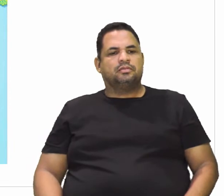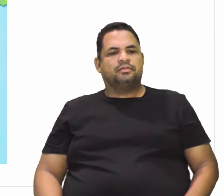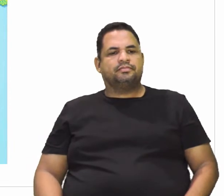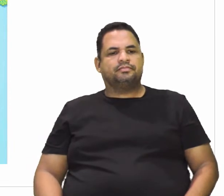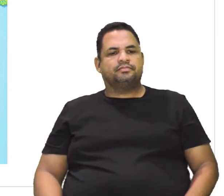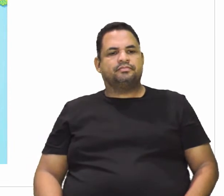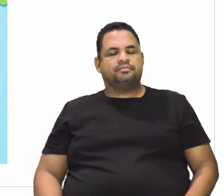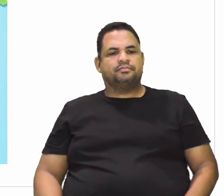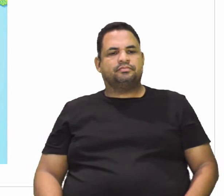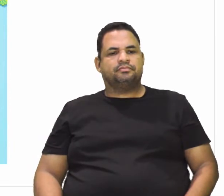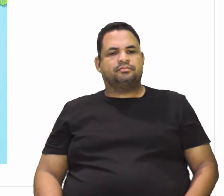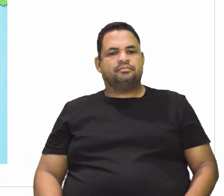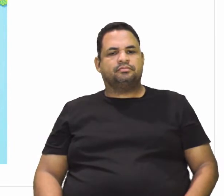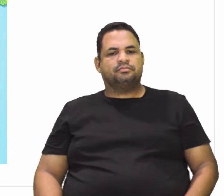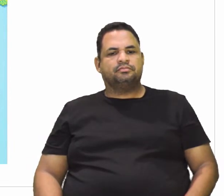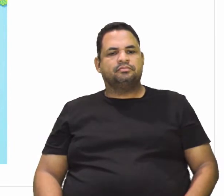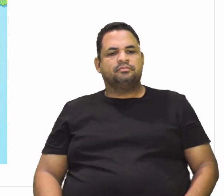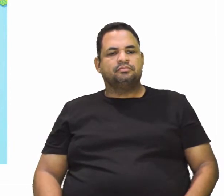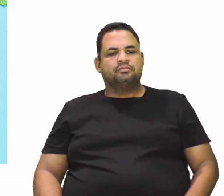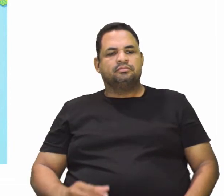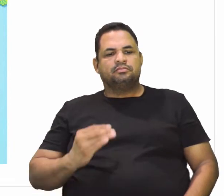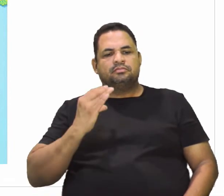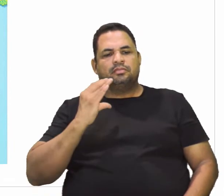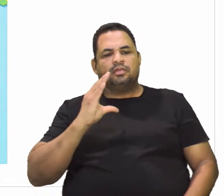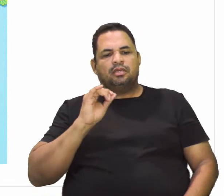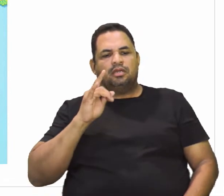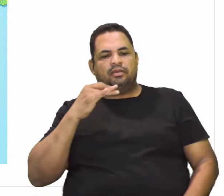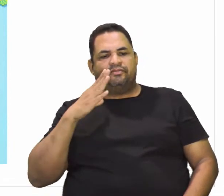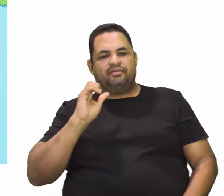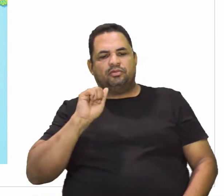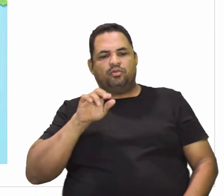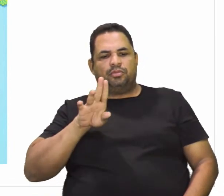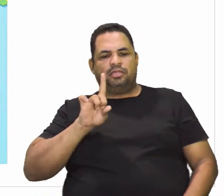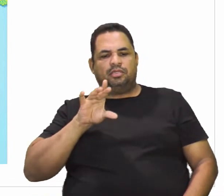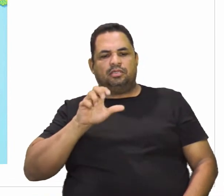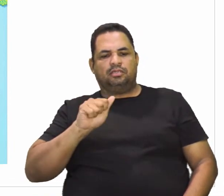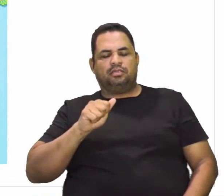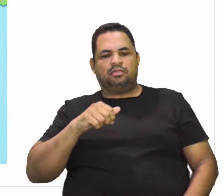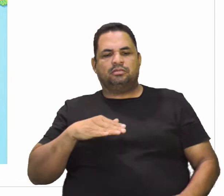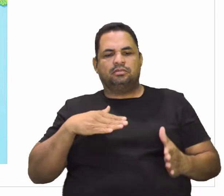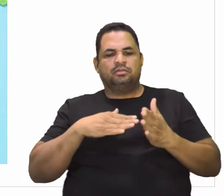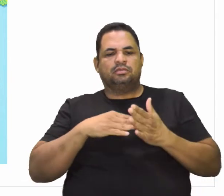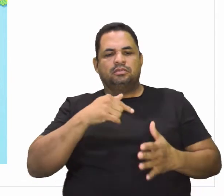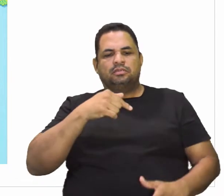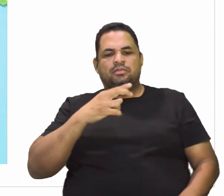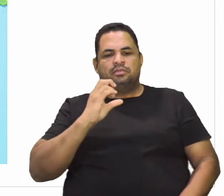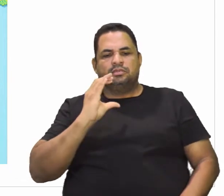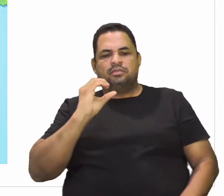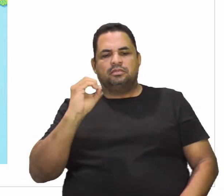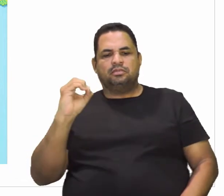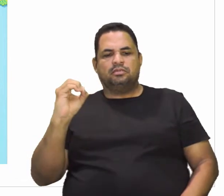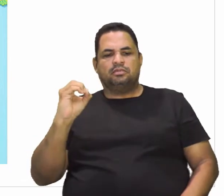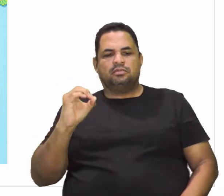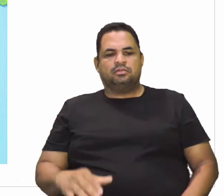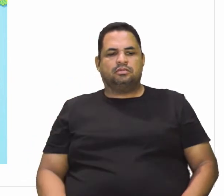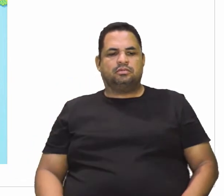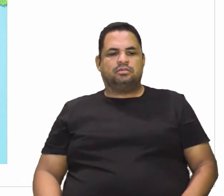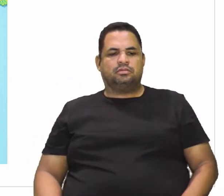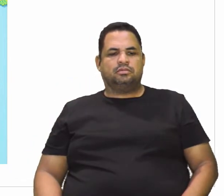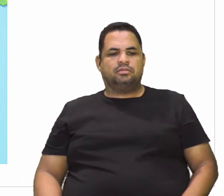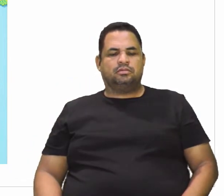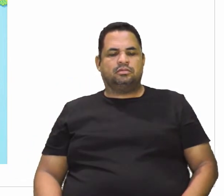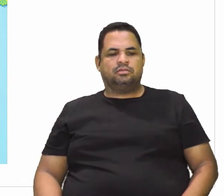Esse daí já vai ser pelo Califado Omíada, até 750.